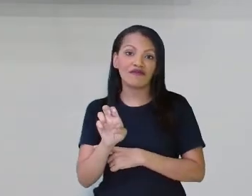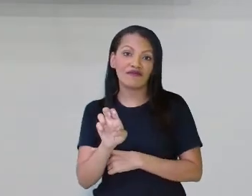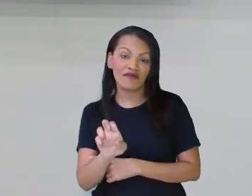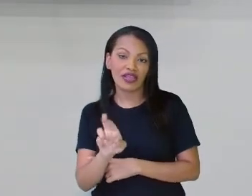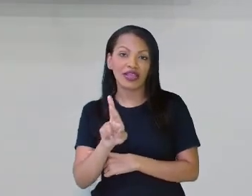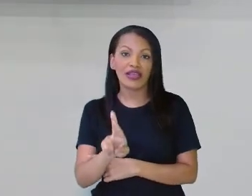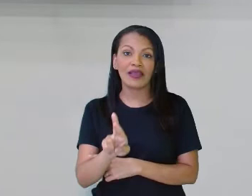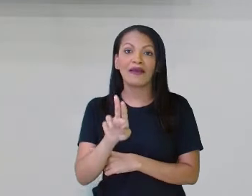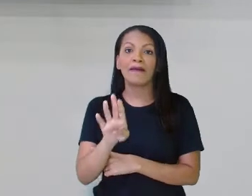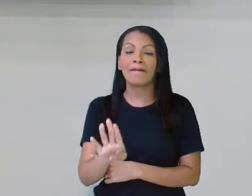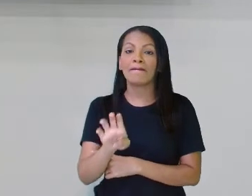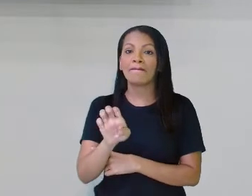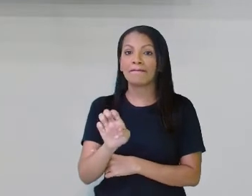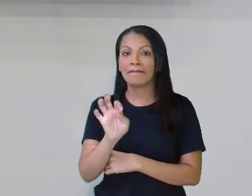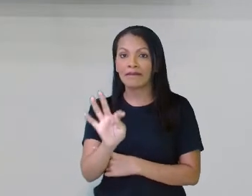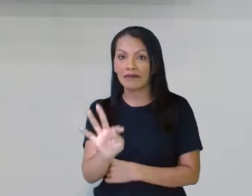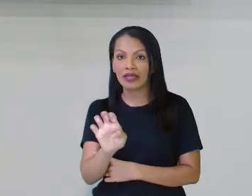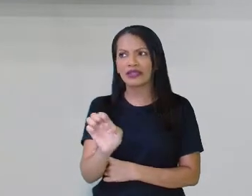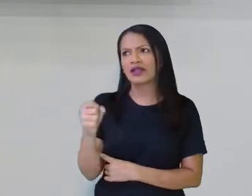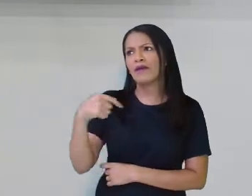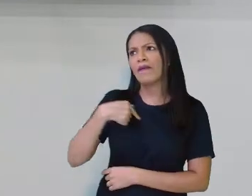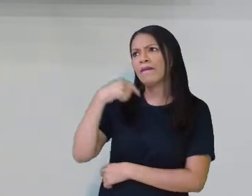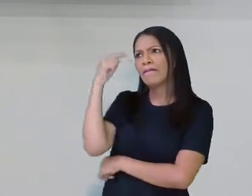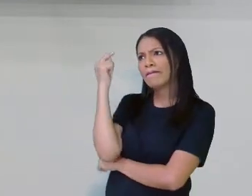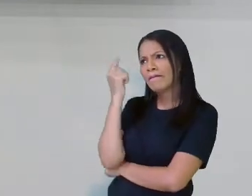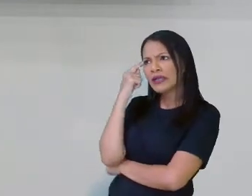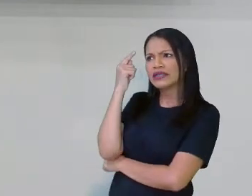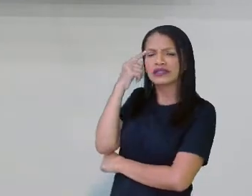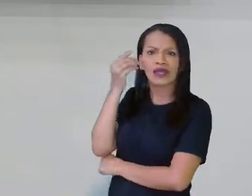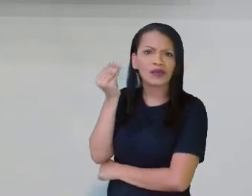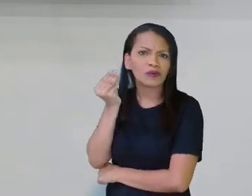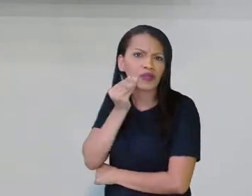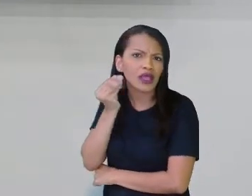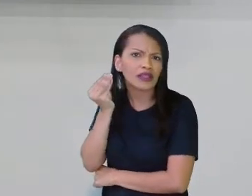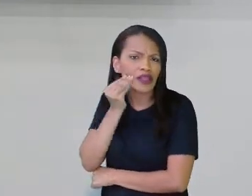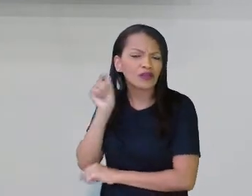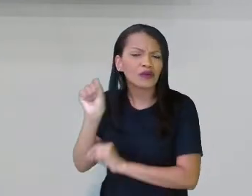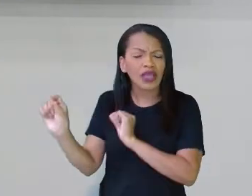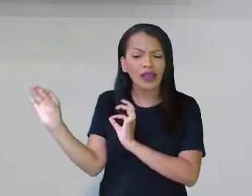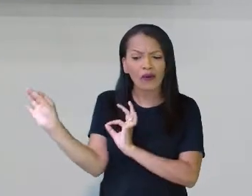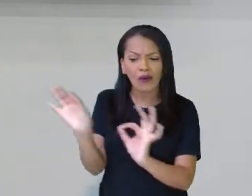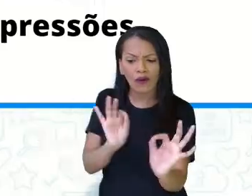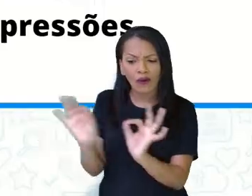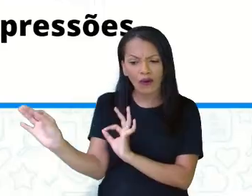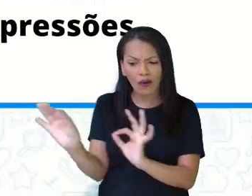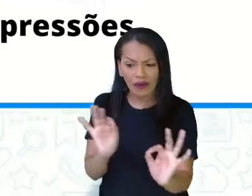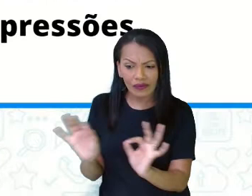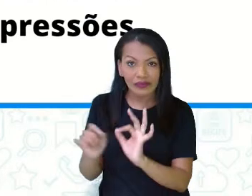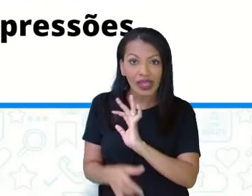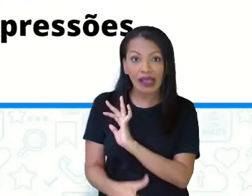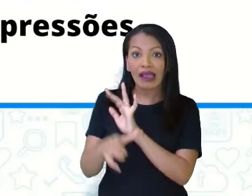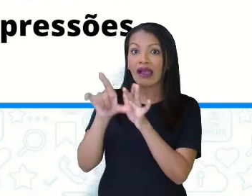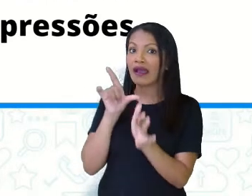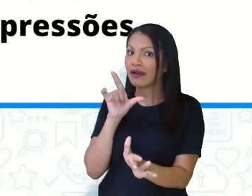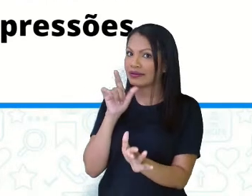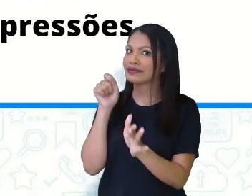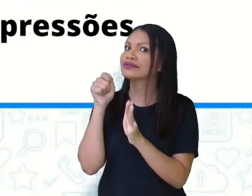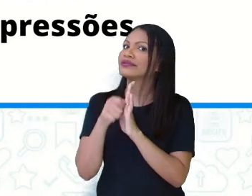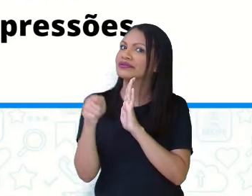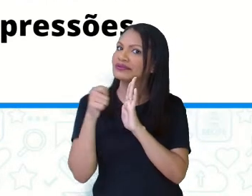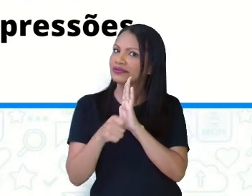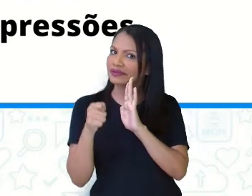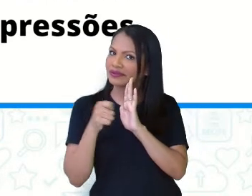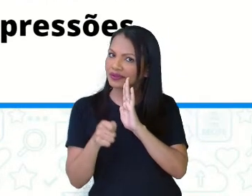fico pensando aqui, sabe? A gente está tentando planejar antes de escrever